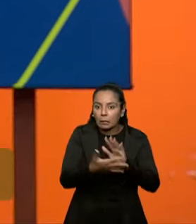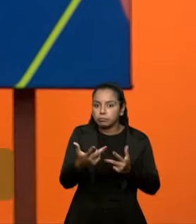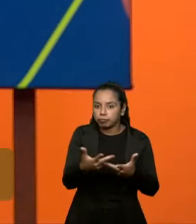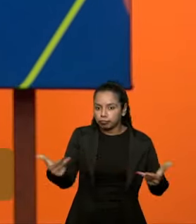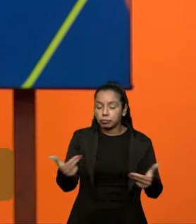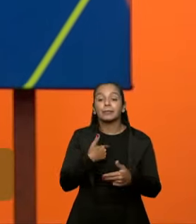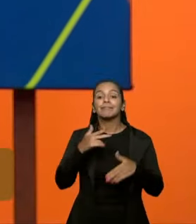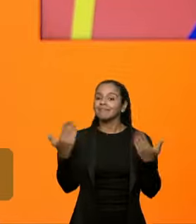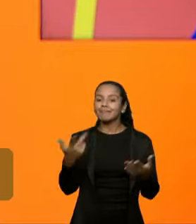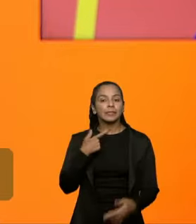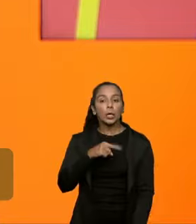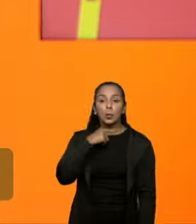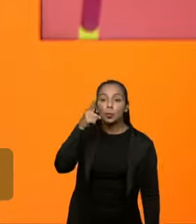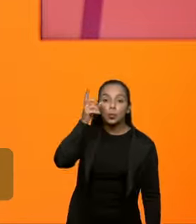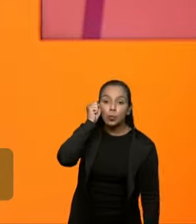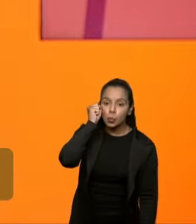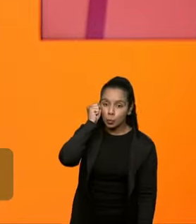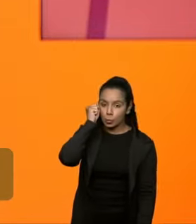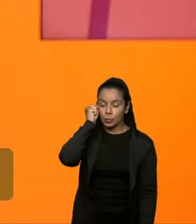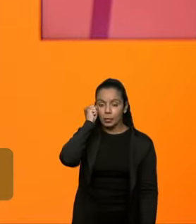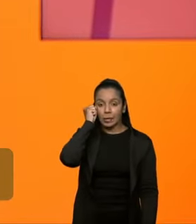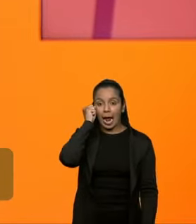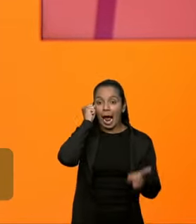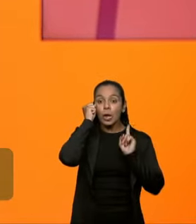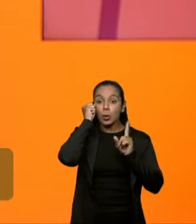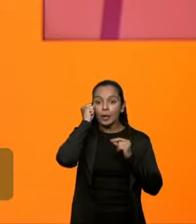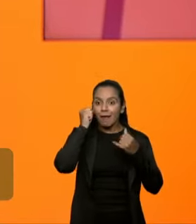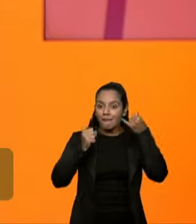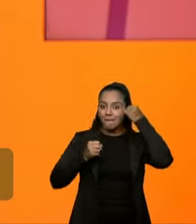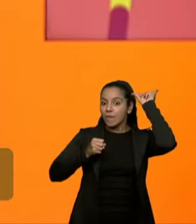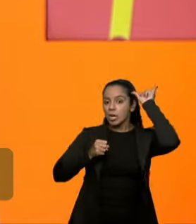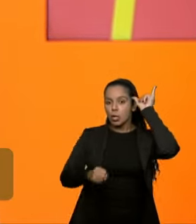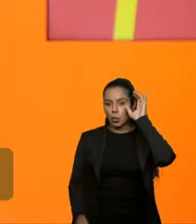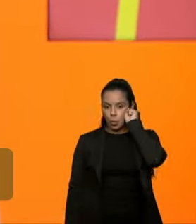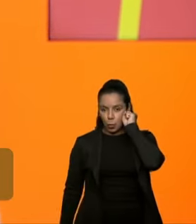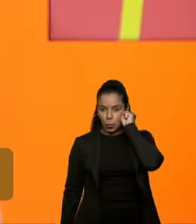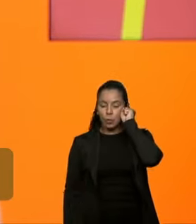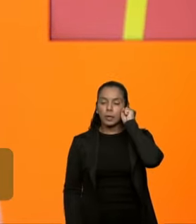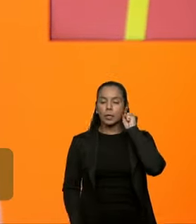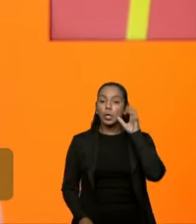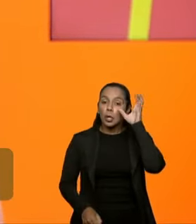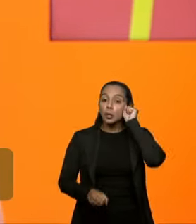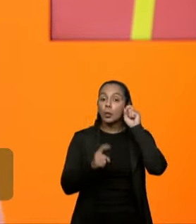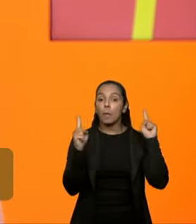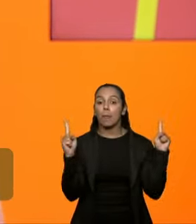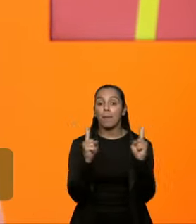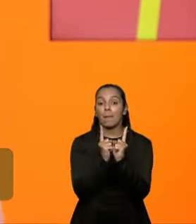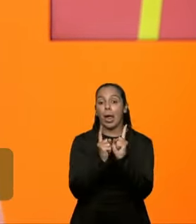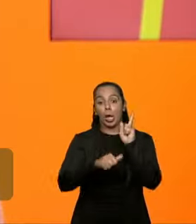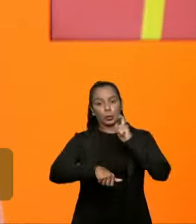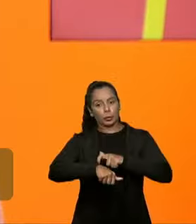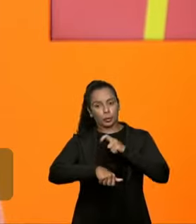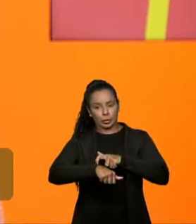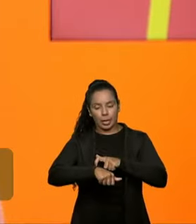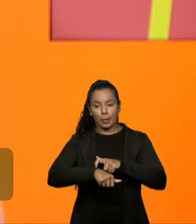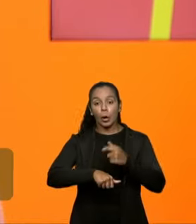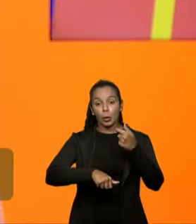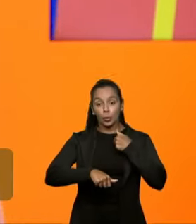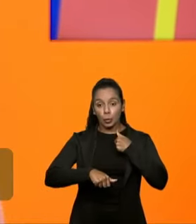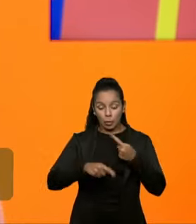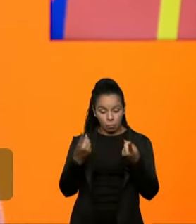e tal. E aí eu não durmo e me privo de sono. Durmo um tempo total de sono menor do que o meu ritmo